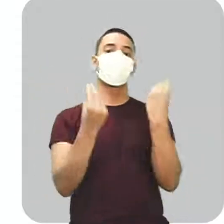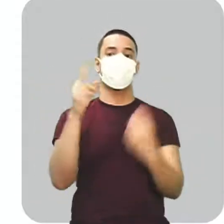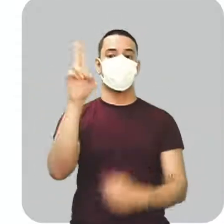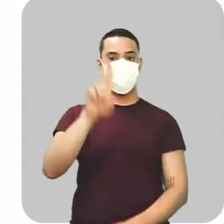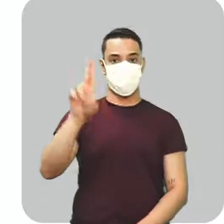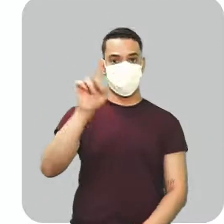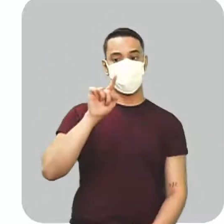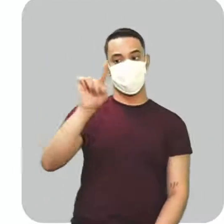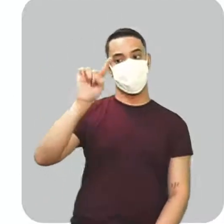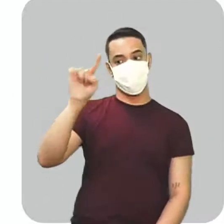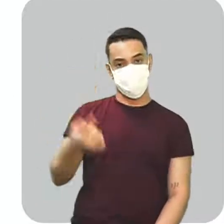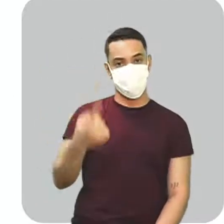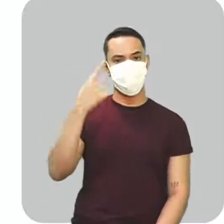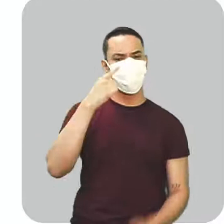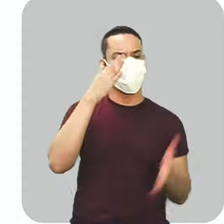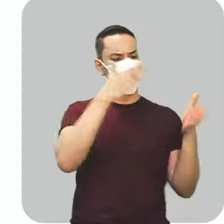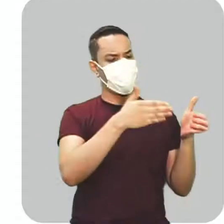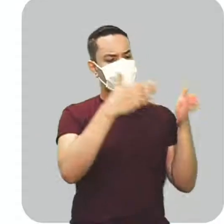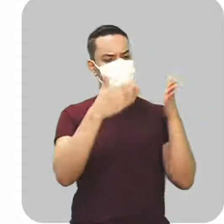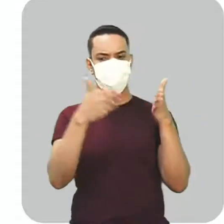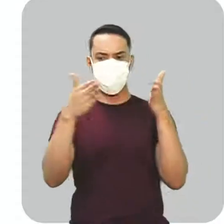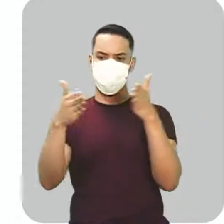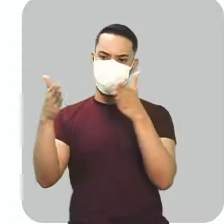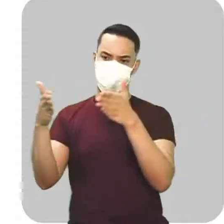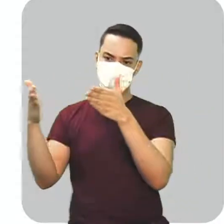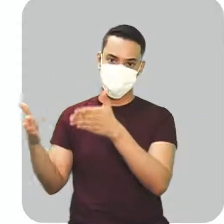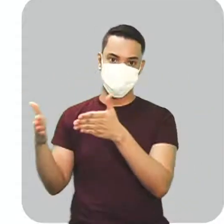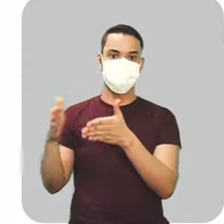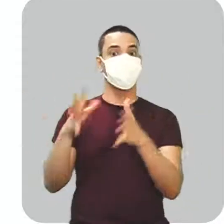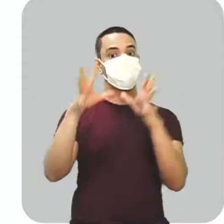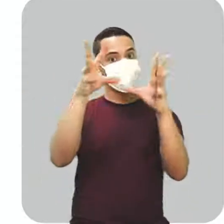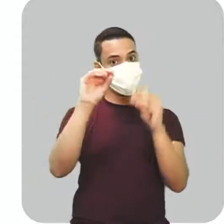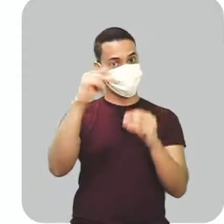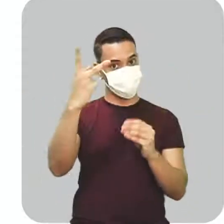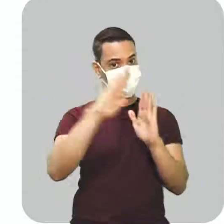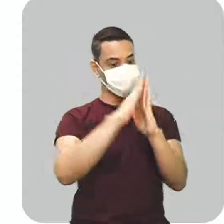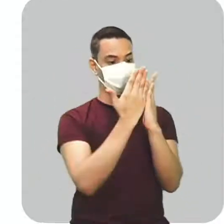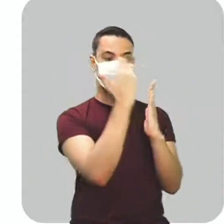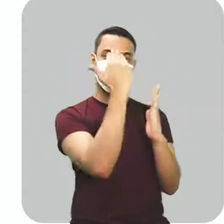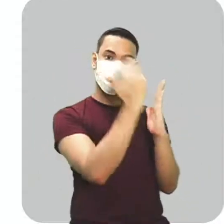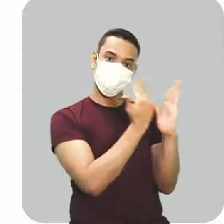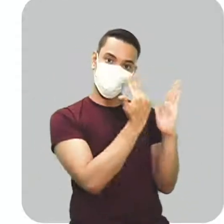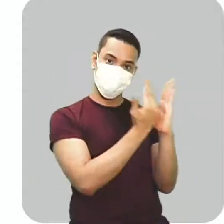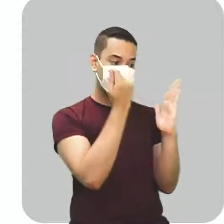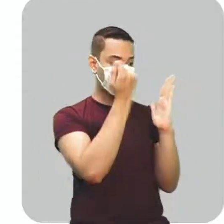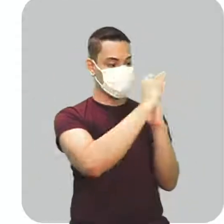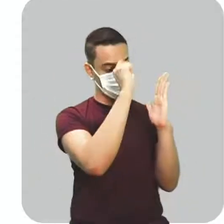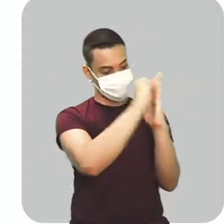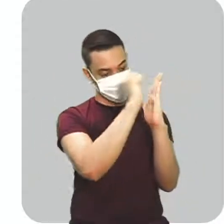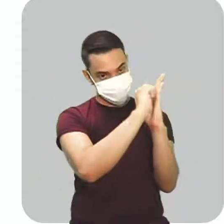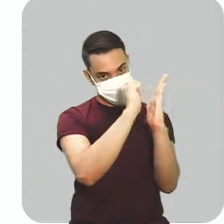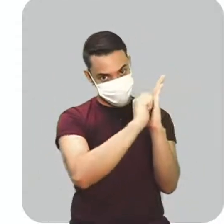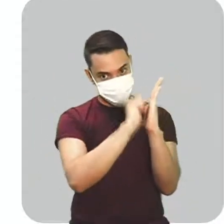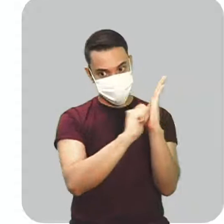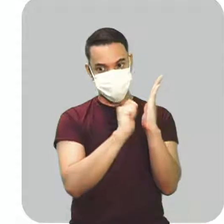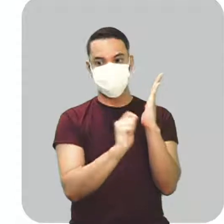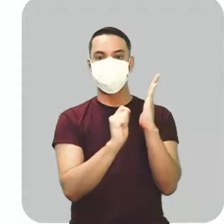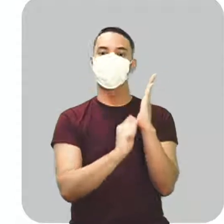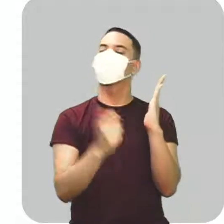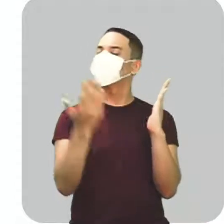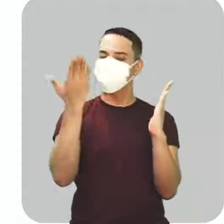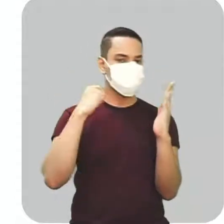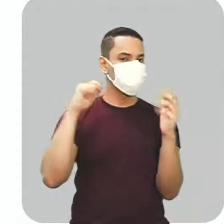ver isso parte por parte. Pegue o seu caderninho, o bloco de anotações e